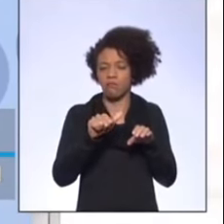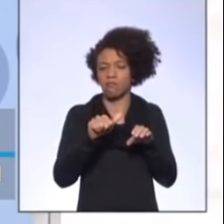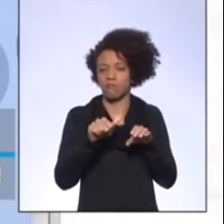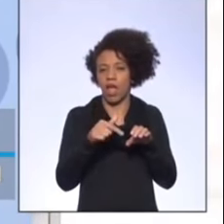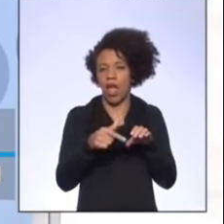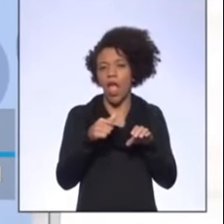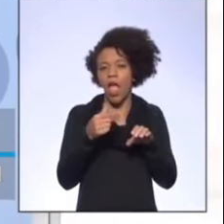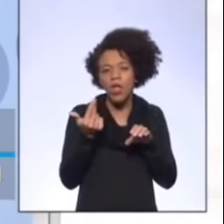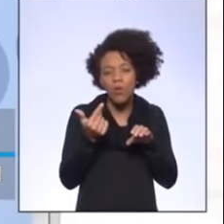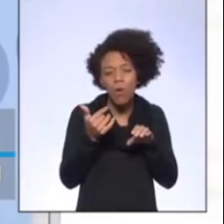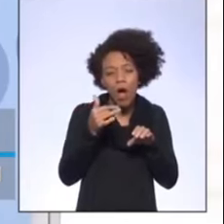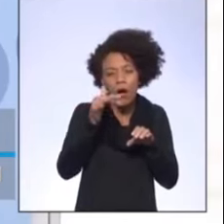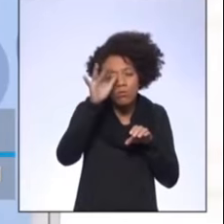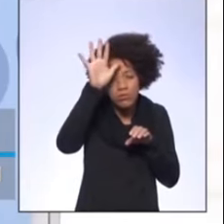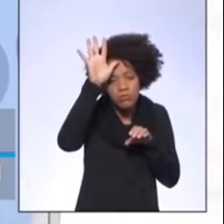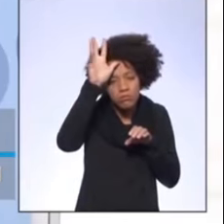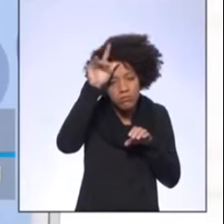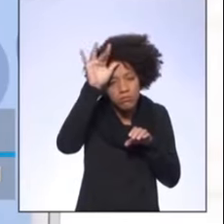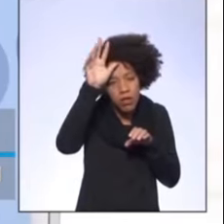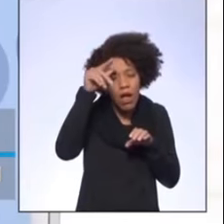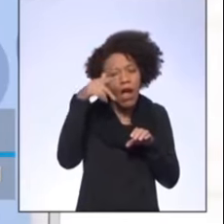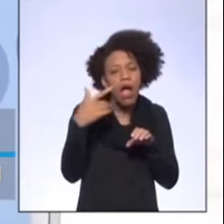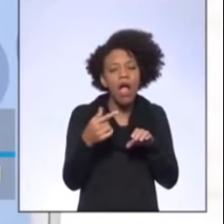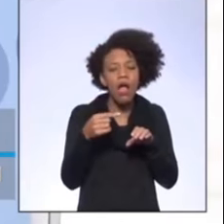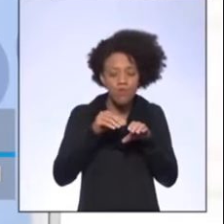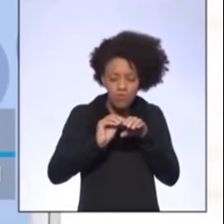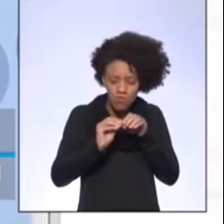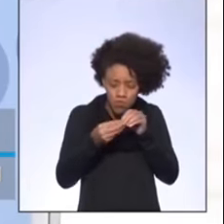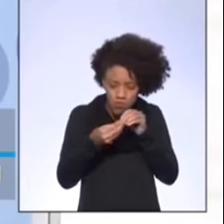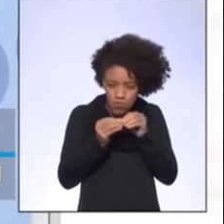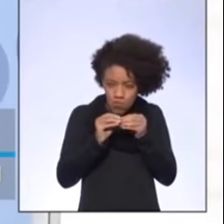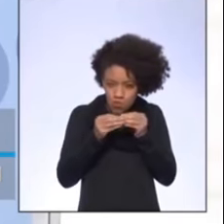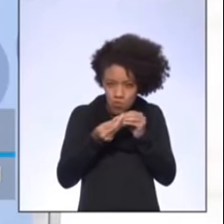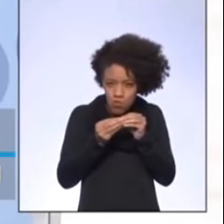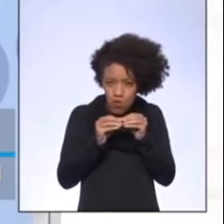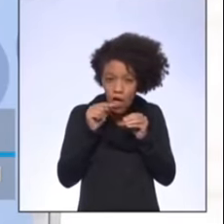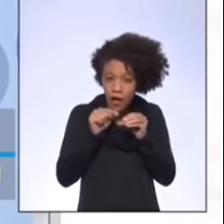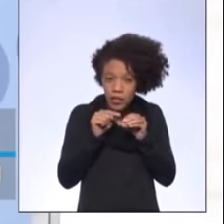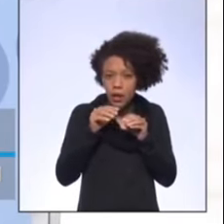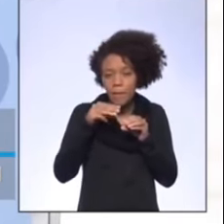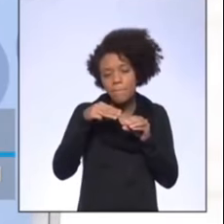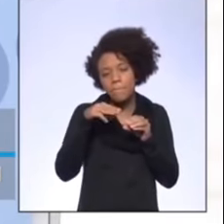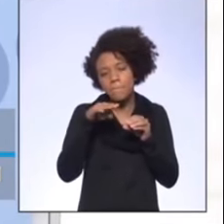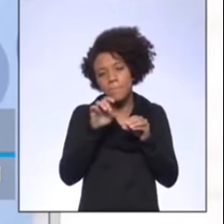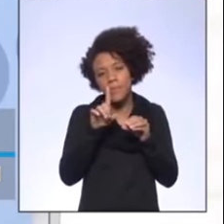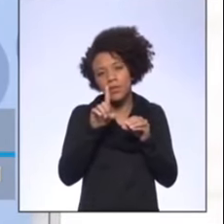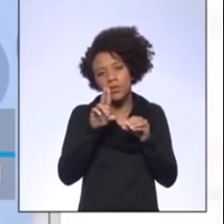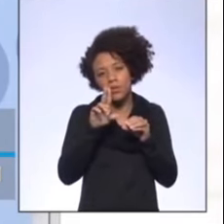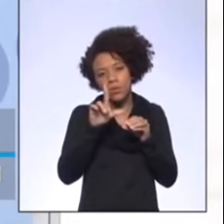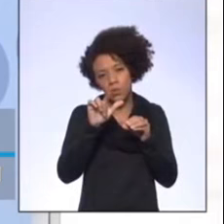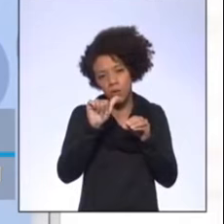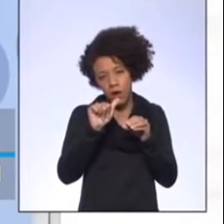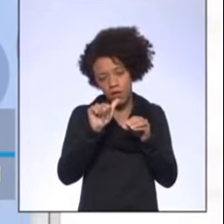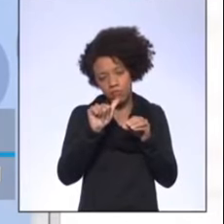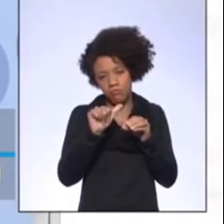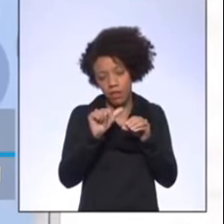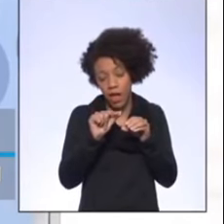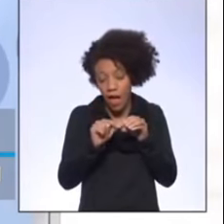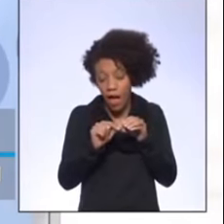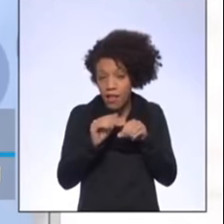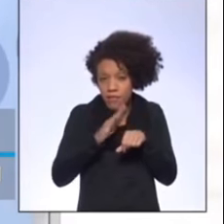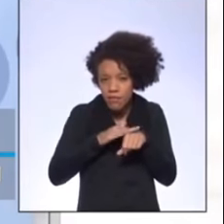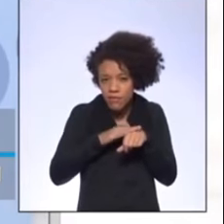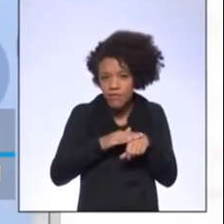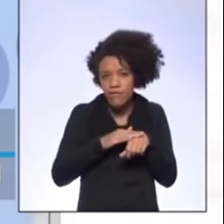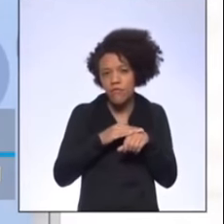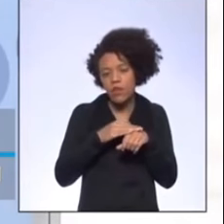do franguinho, parece uma esponjinha lá dentro daquele osso. Aquilo é medula. É ali que é fabricado o sangue. Tá? É dentro do